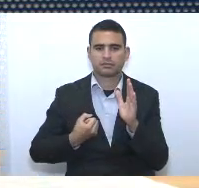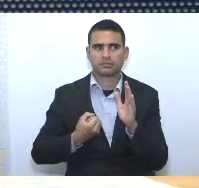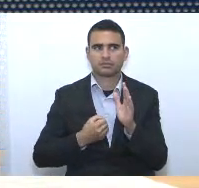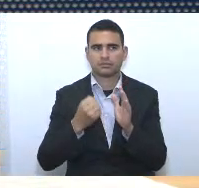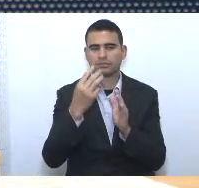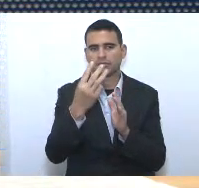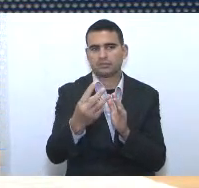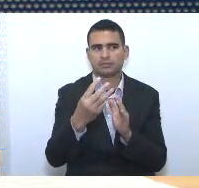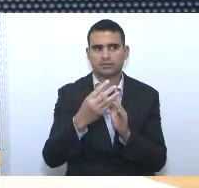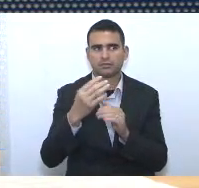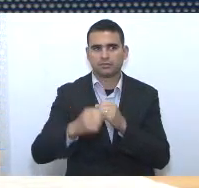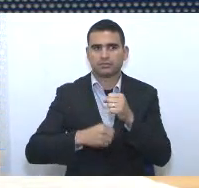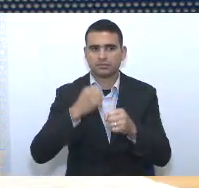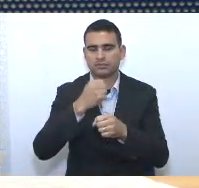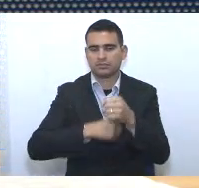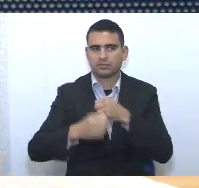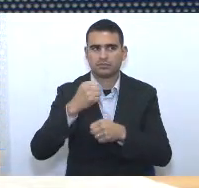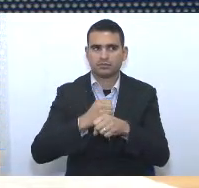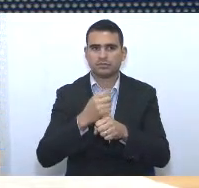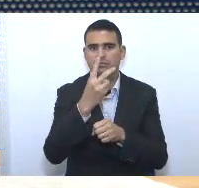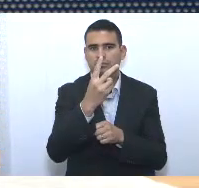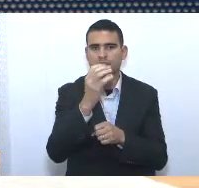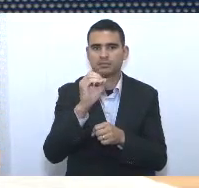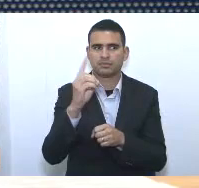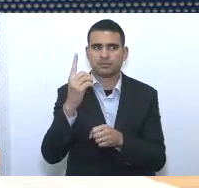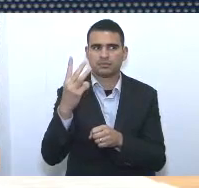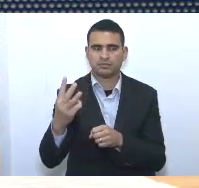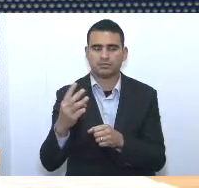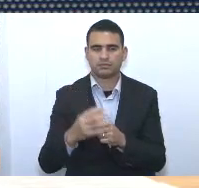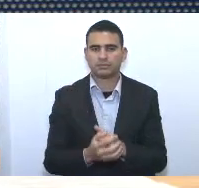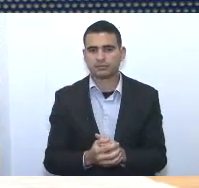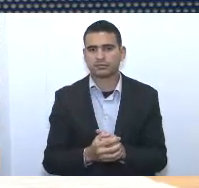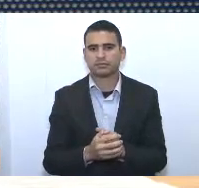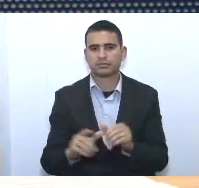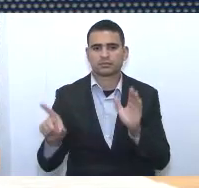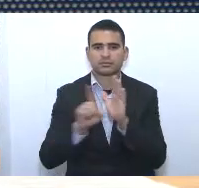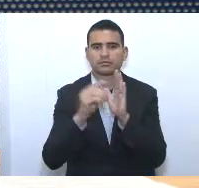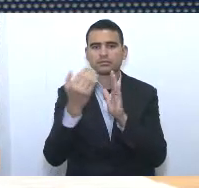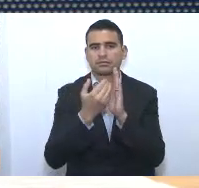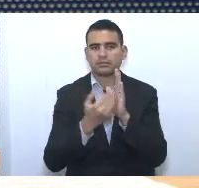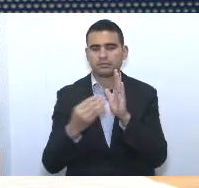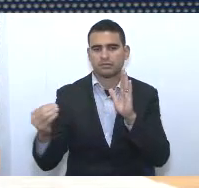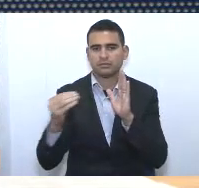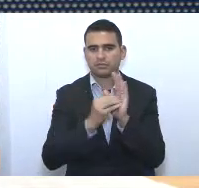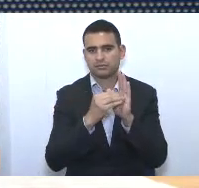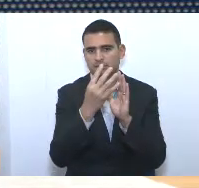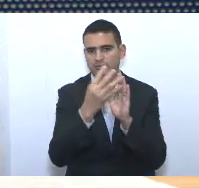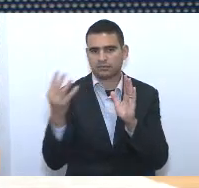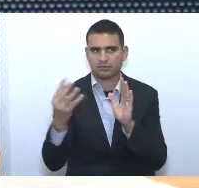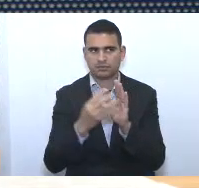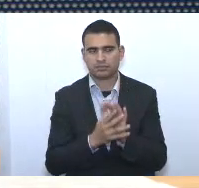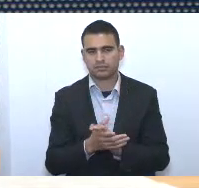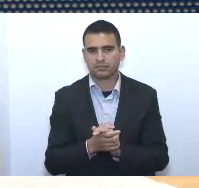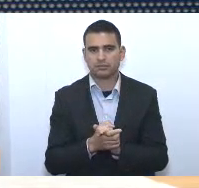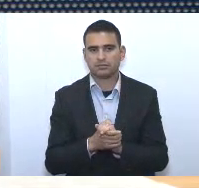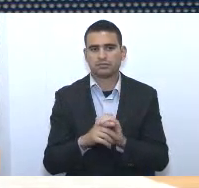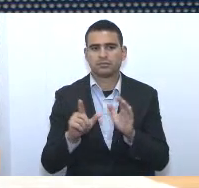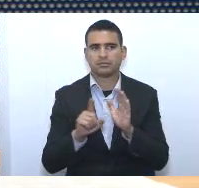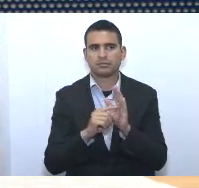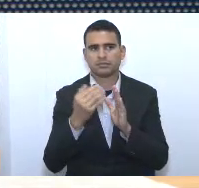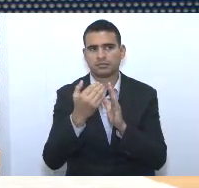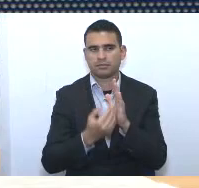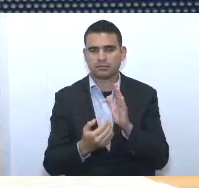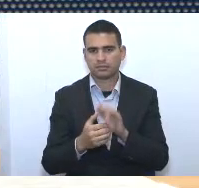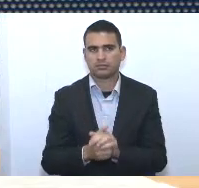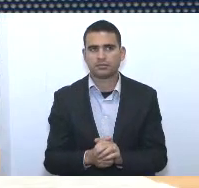2013, em cumprimento ao disposto no parágrafo único do artigo 48 da Lei de Responsabilidade Fiscal. O